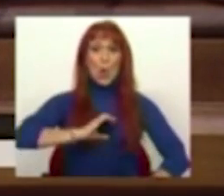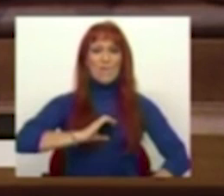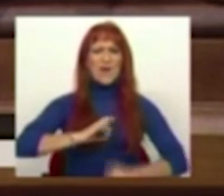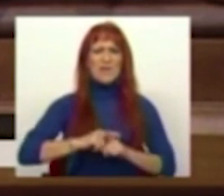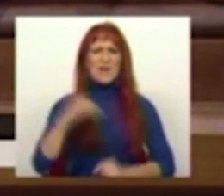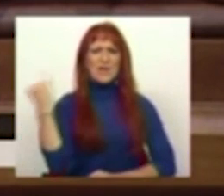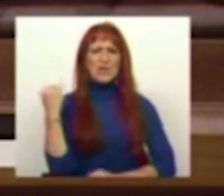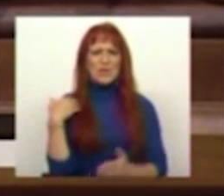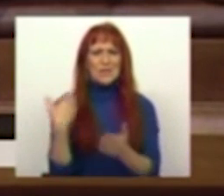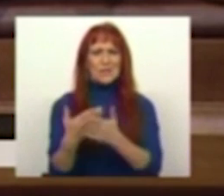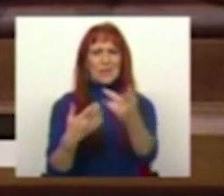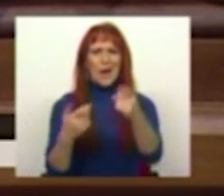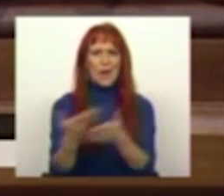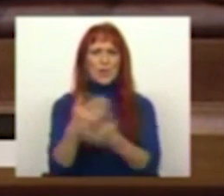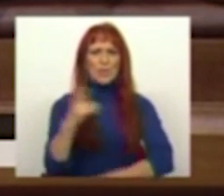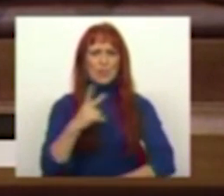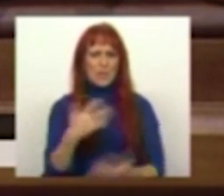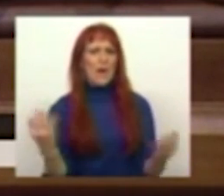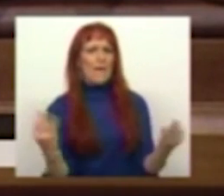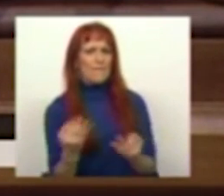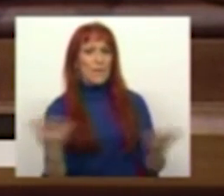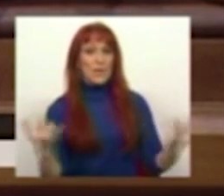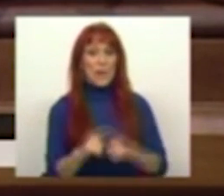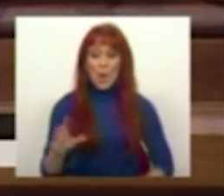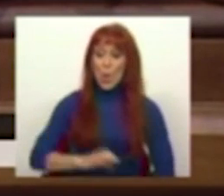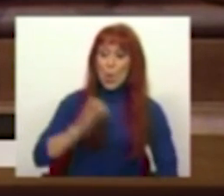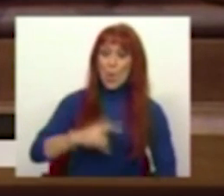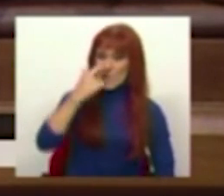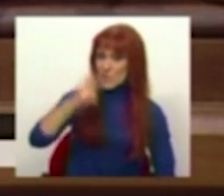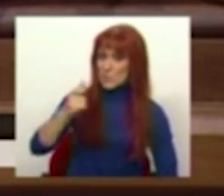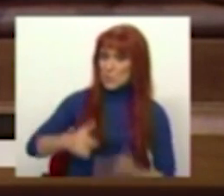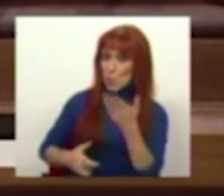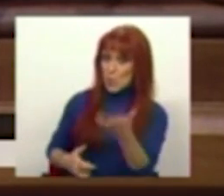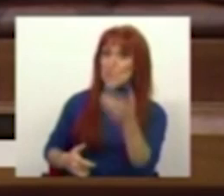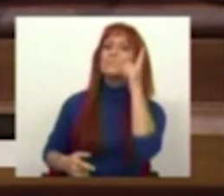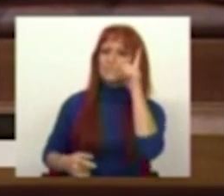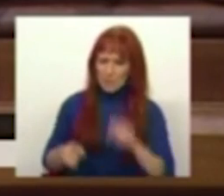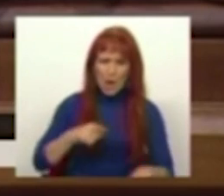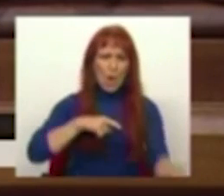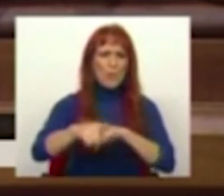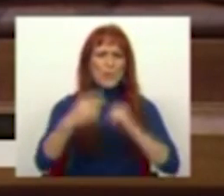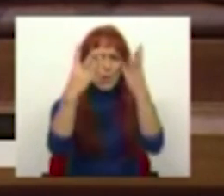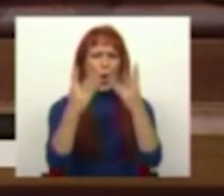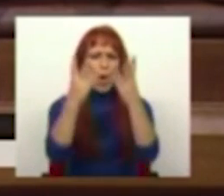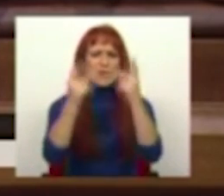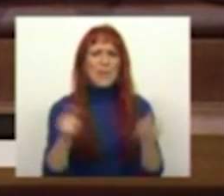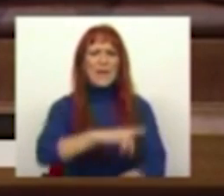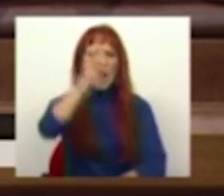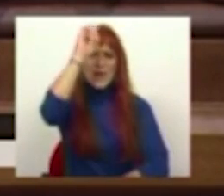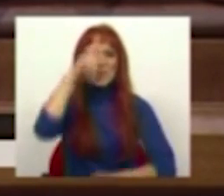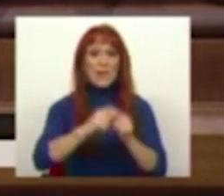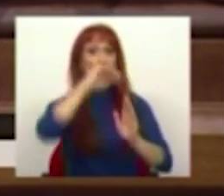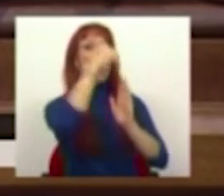nas instituições e na economia portuguesa. A confiança dos cidadãos numa política orçamental que respeita